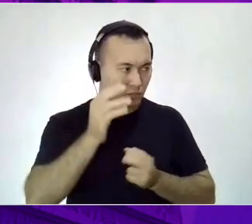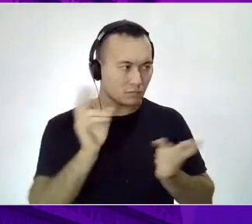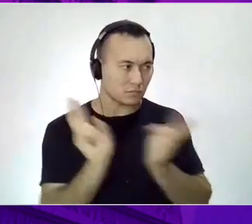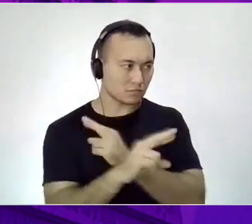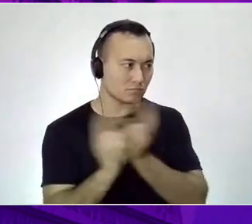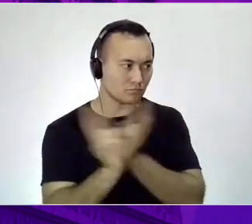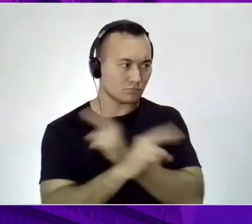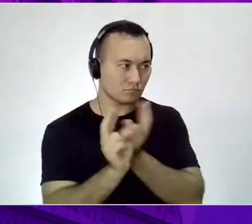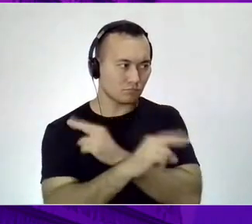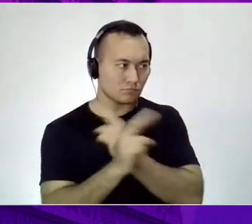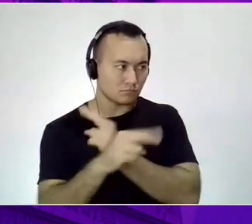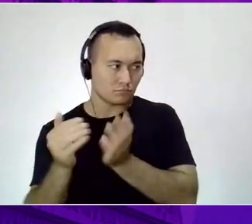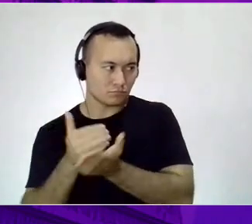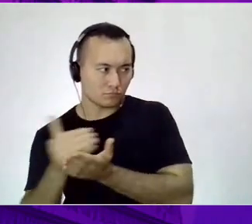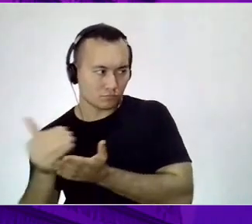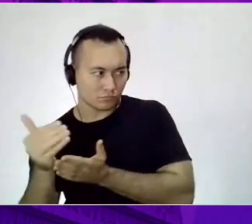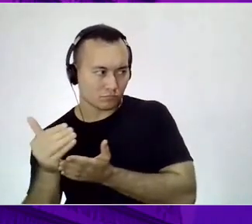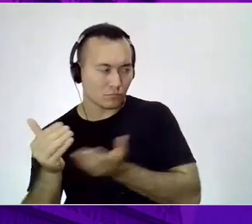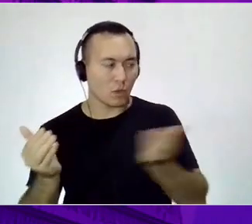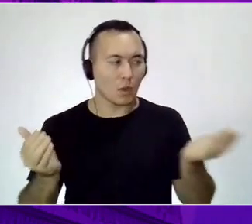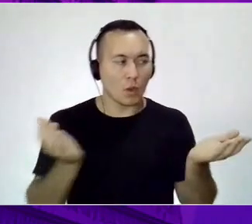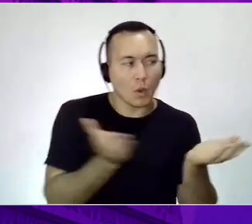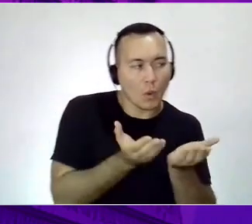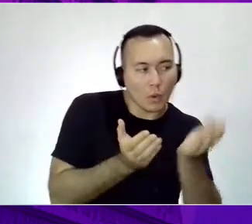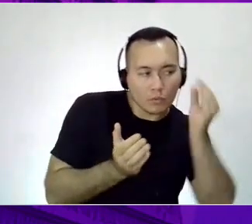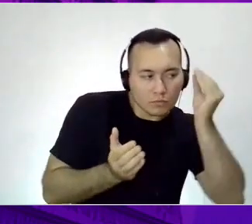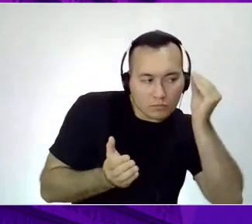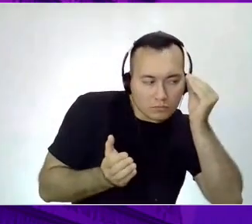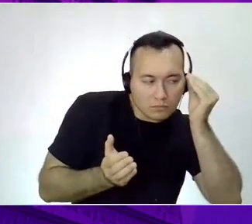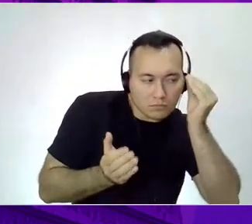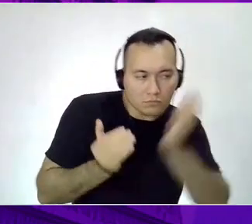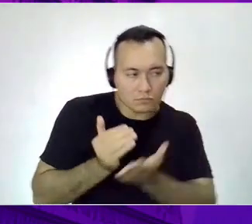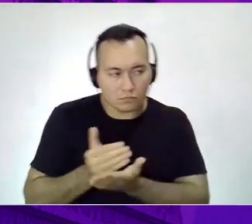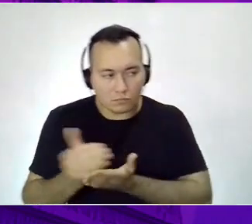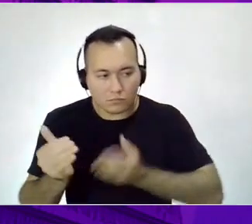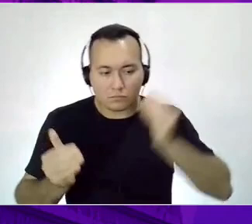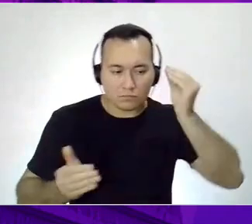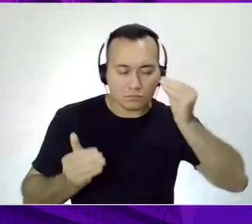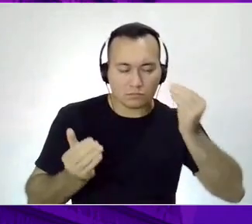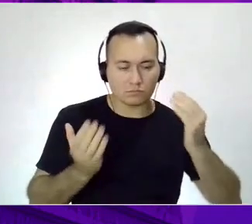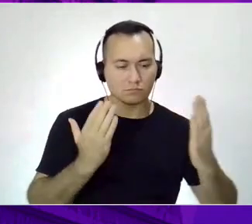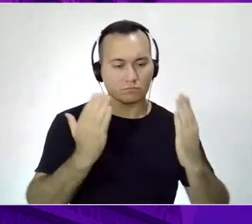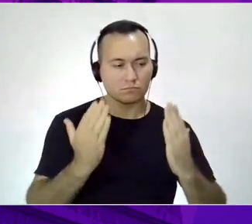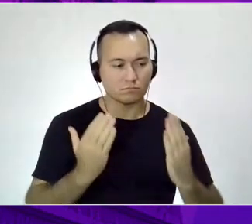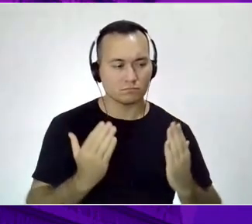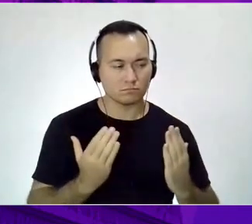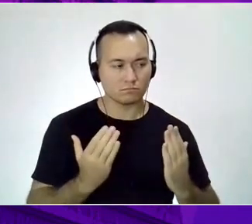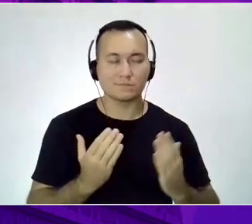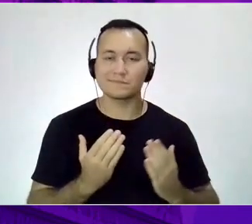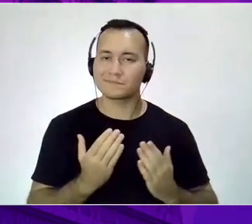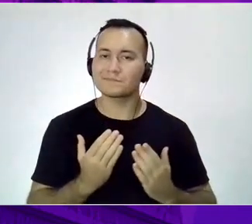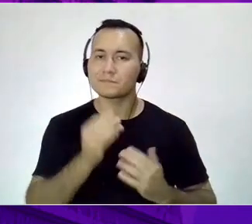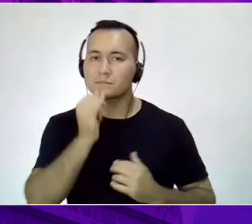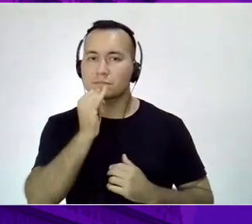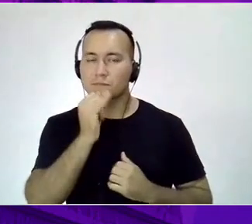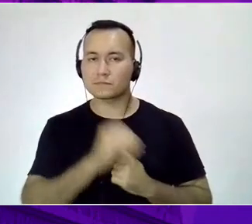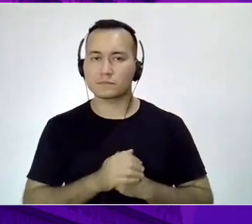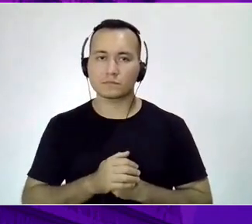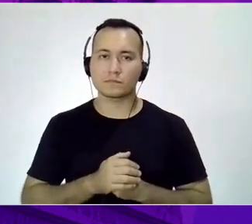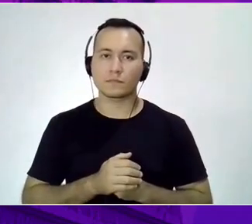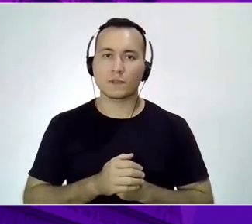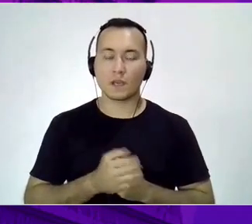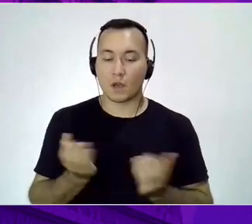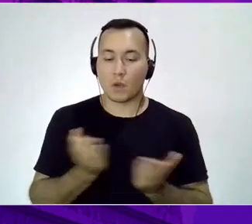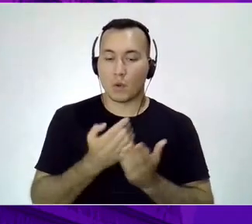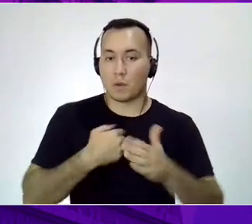hoje para daqui a 12 meses em uma aplicação que é linear, então não depende